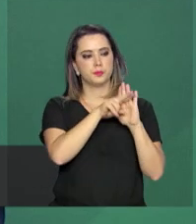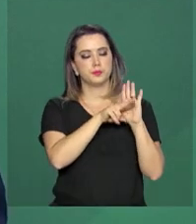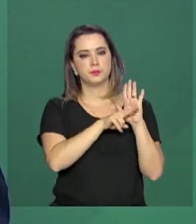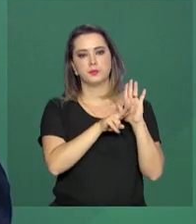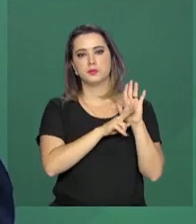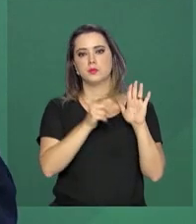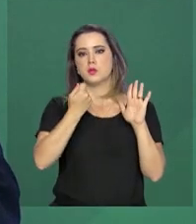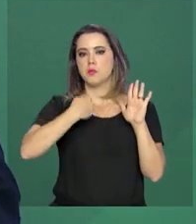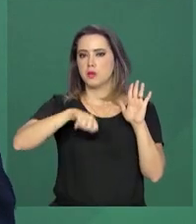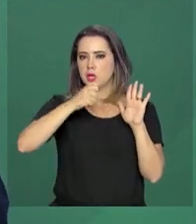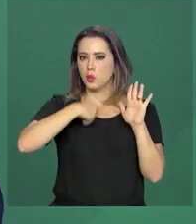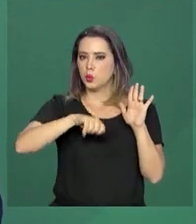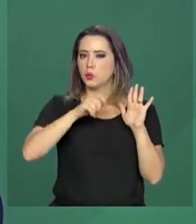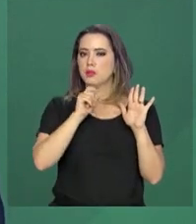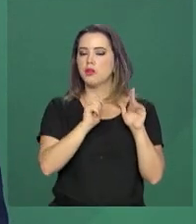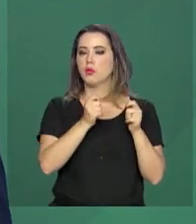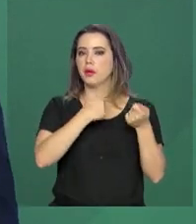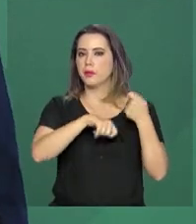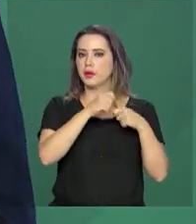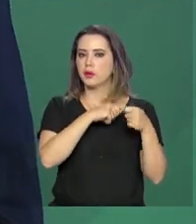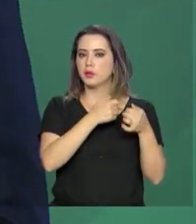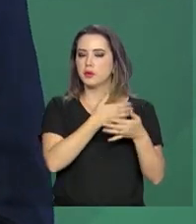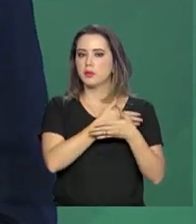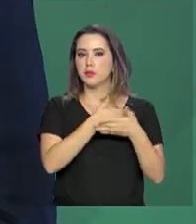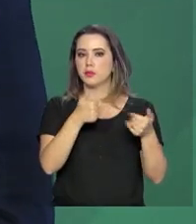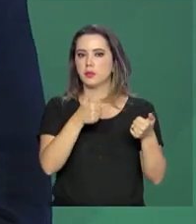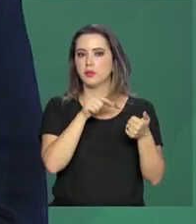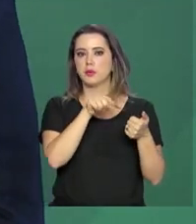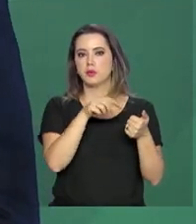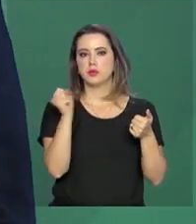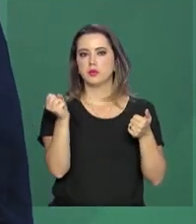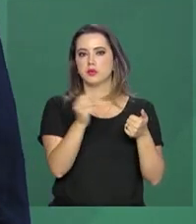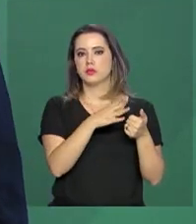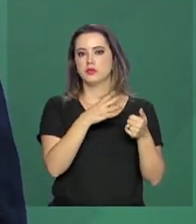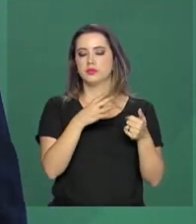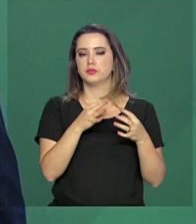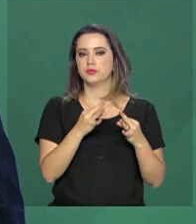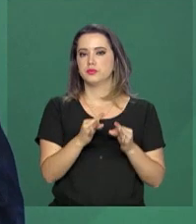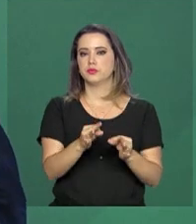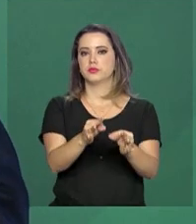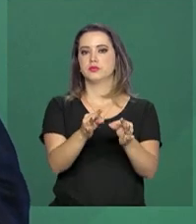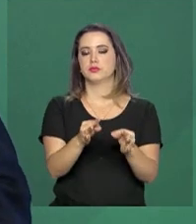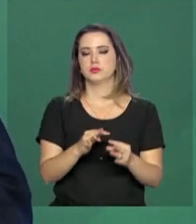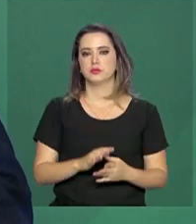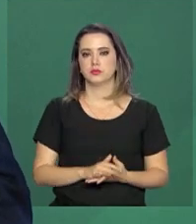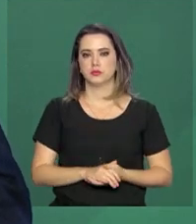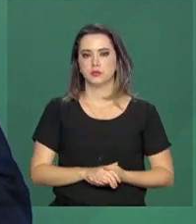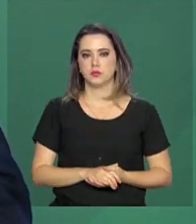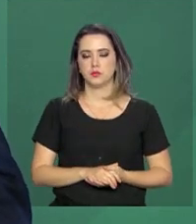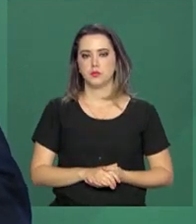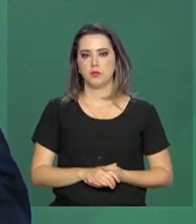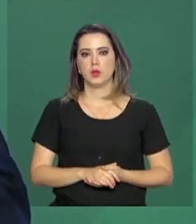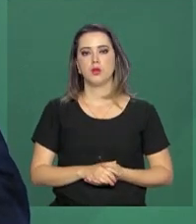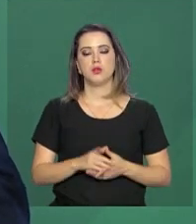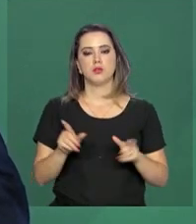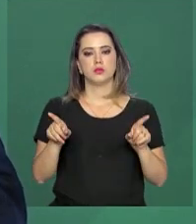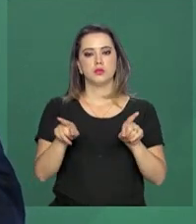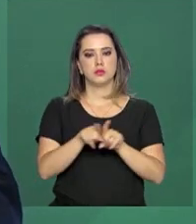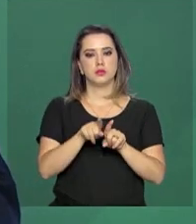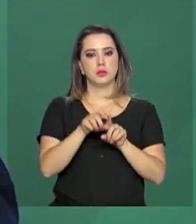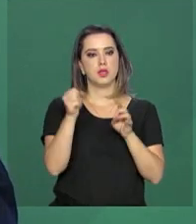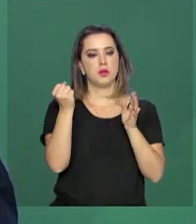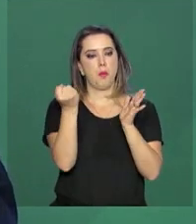uma economia baseada cada vez mais em dados de inovação no contexto do marco civil